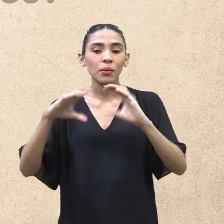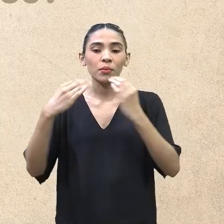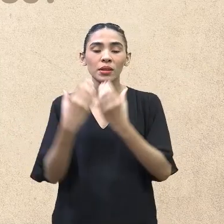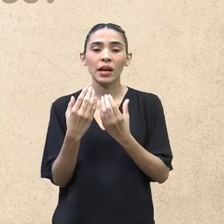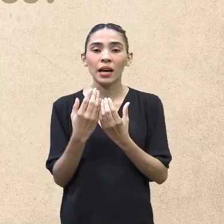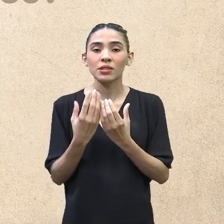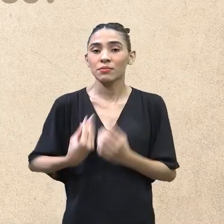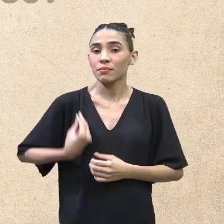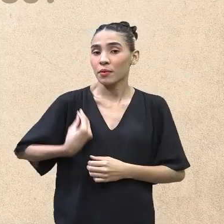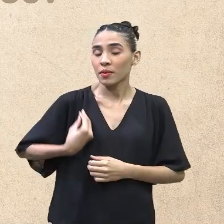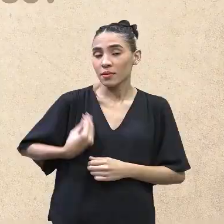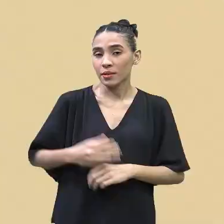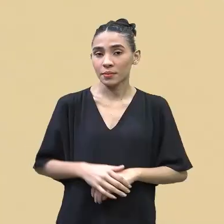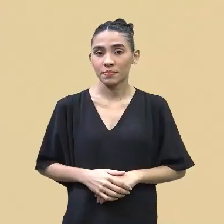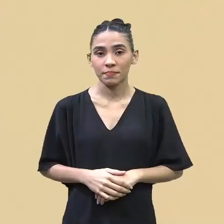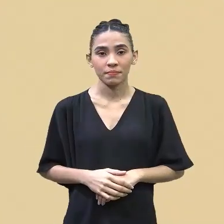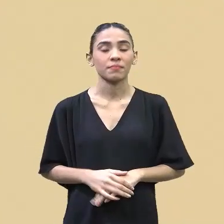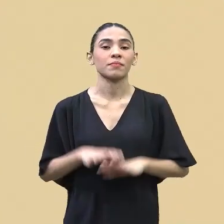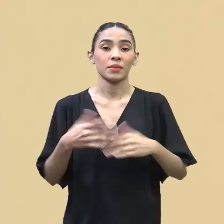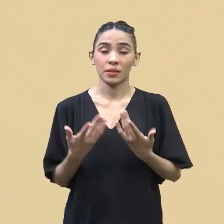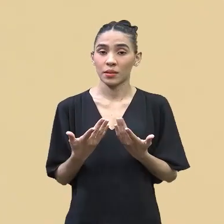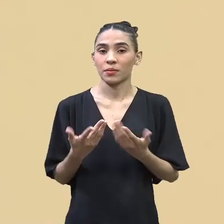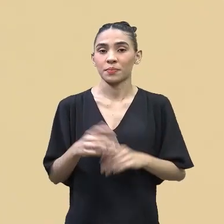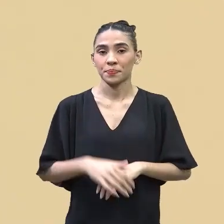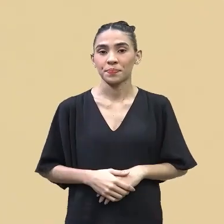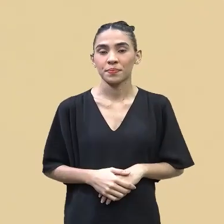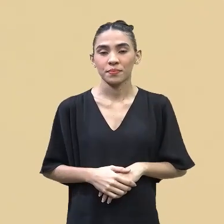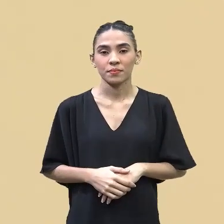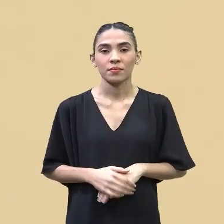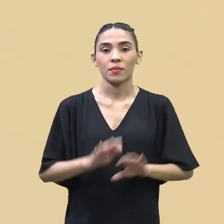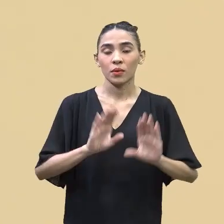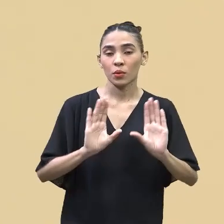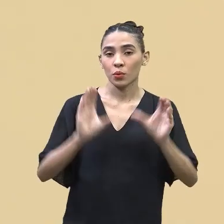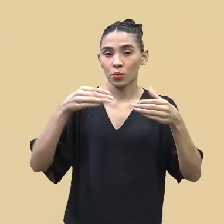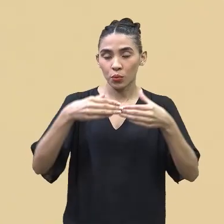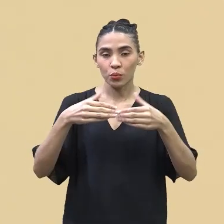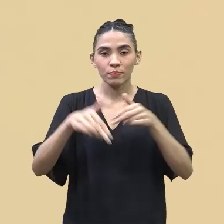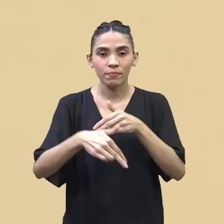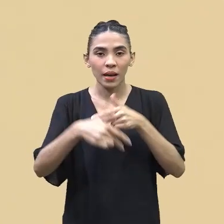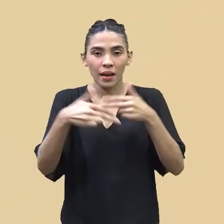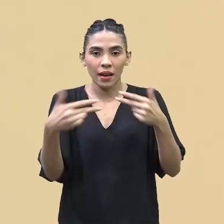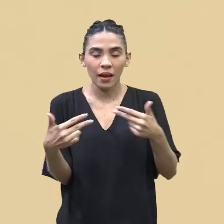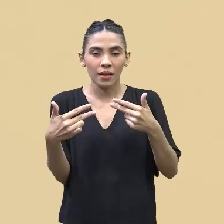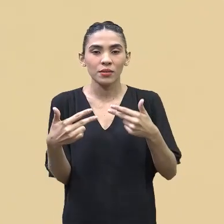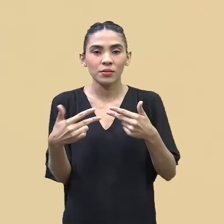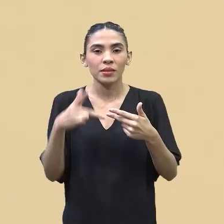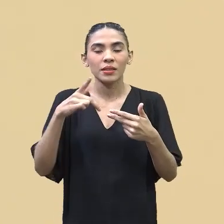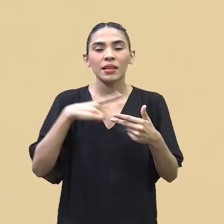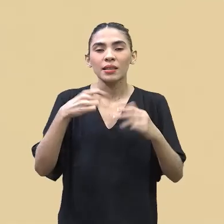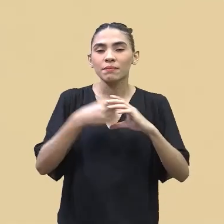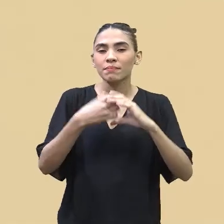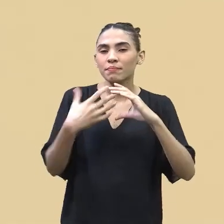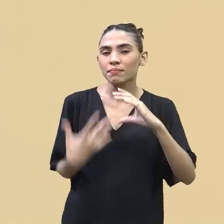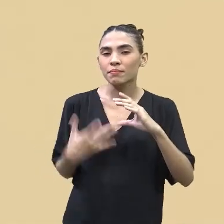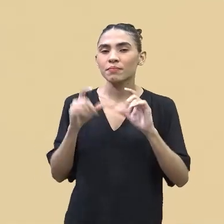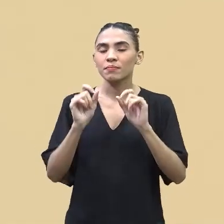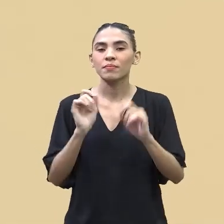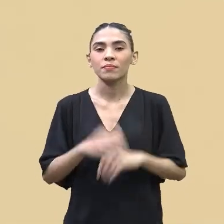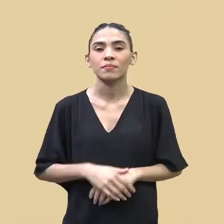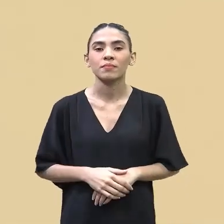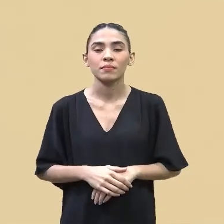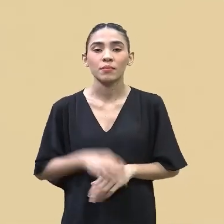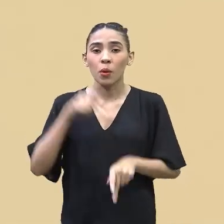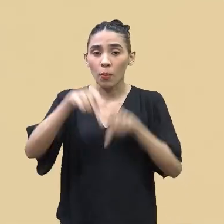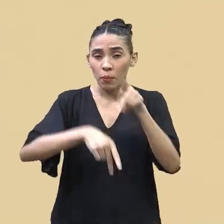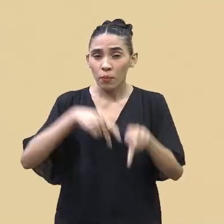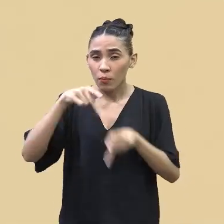comunidade em que estão inseridos. Para a nossa realidade, esses grupos étnicos, eles são caracterizados por